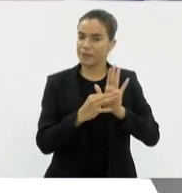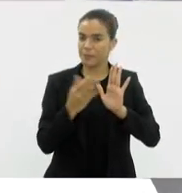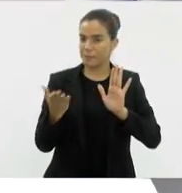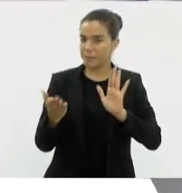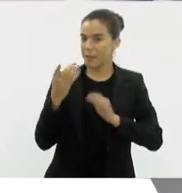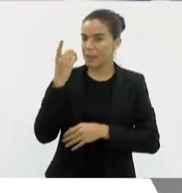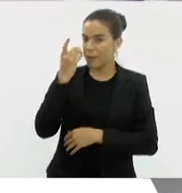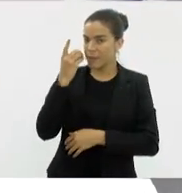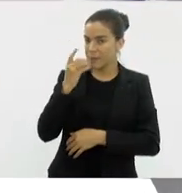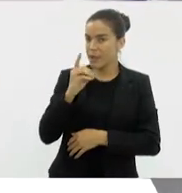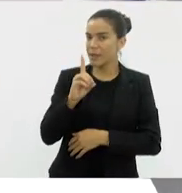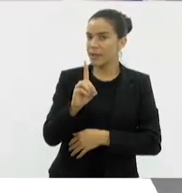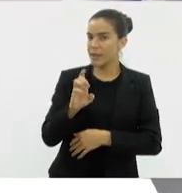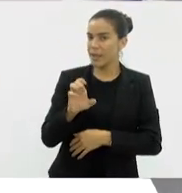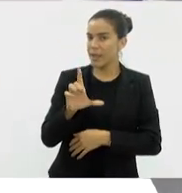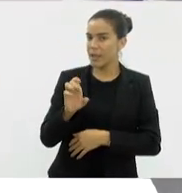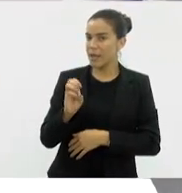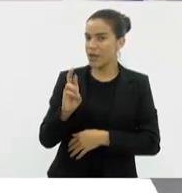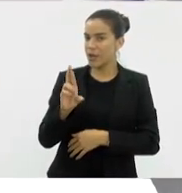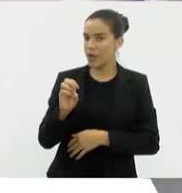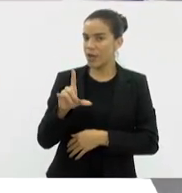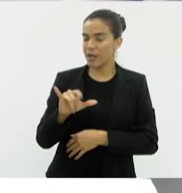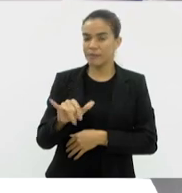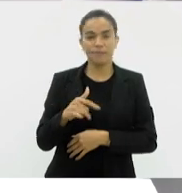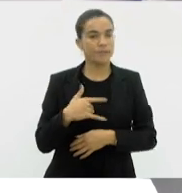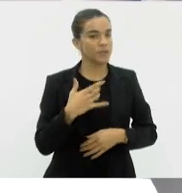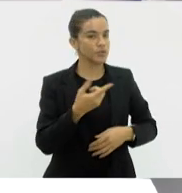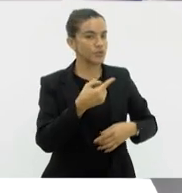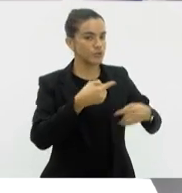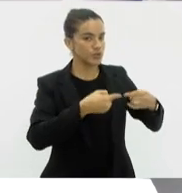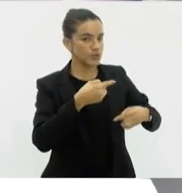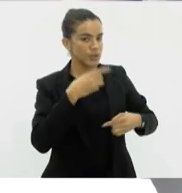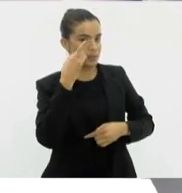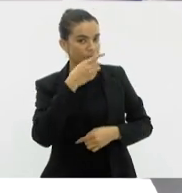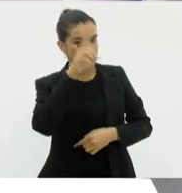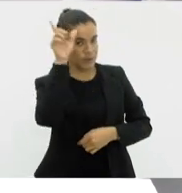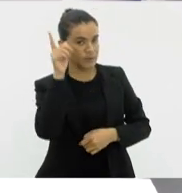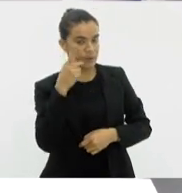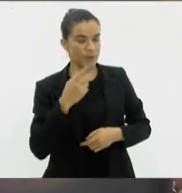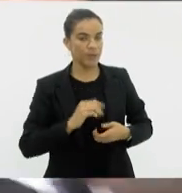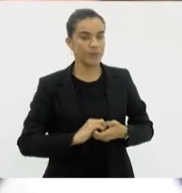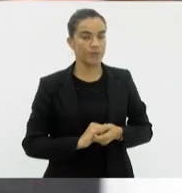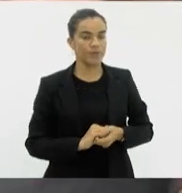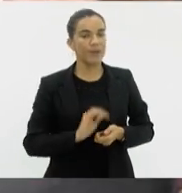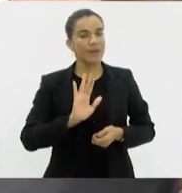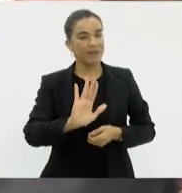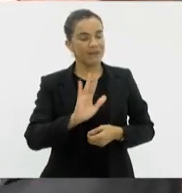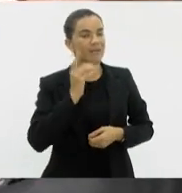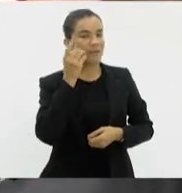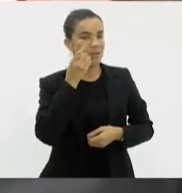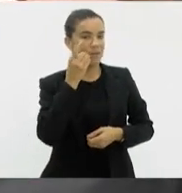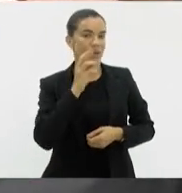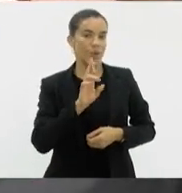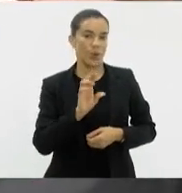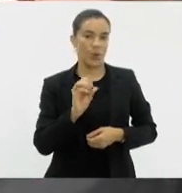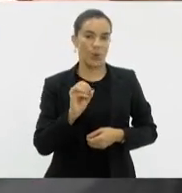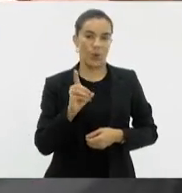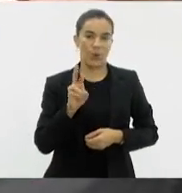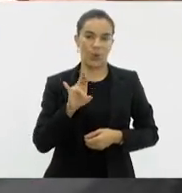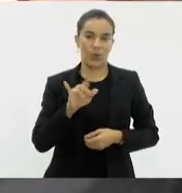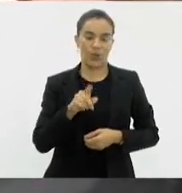Delaroli. Constitucionalidade com emendas. Para discutir. Para discutir, deputado Luiz Paulo. Deputado Rodrigo Amorim,